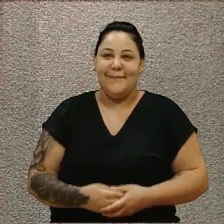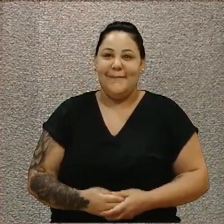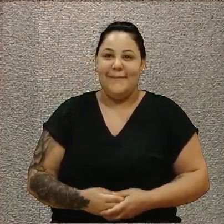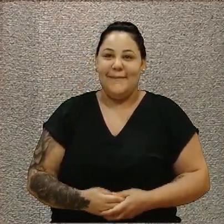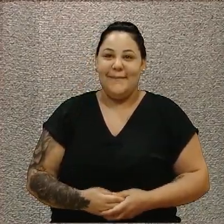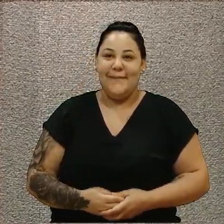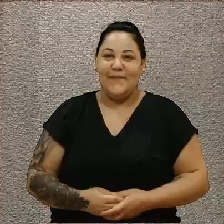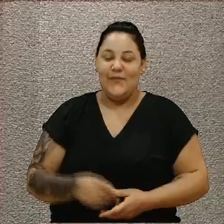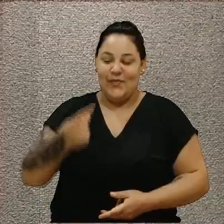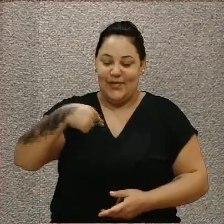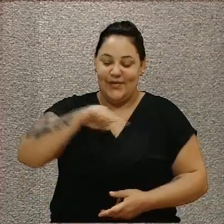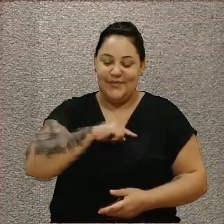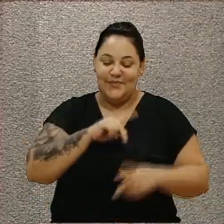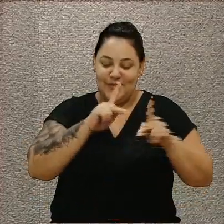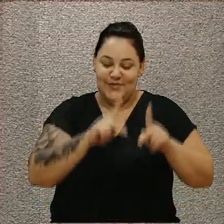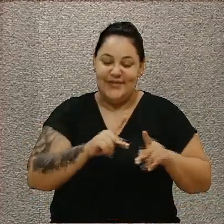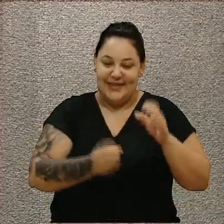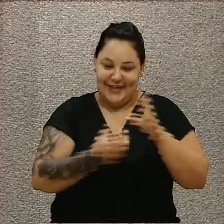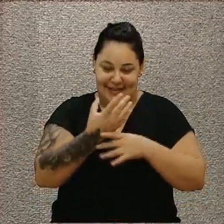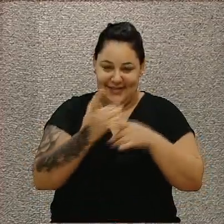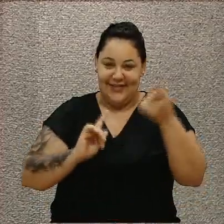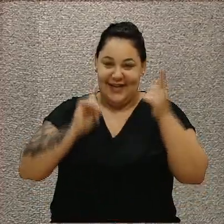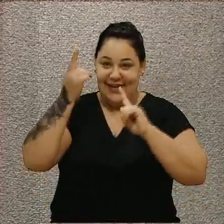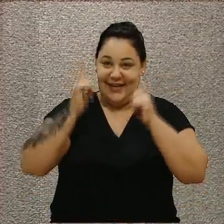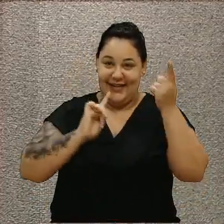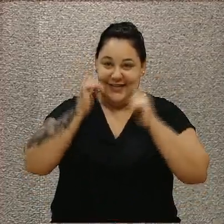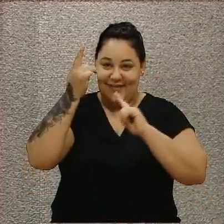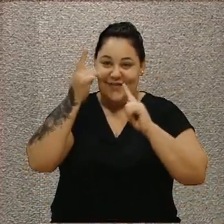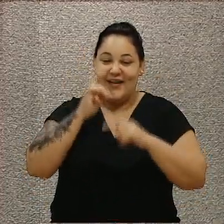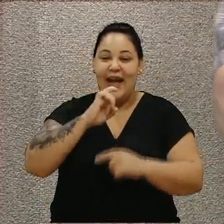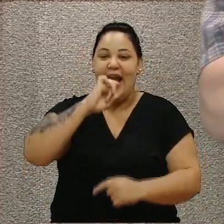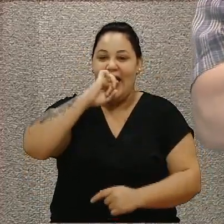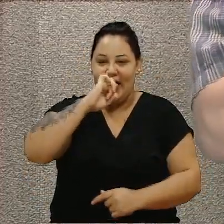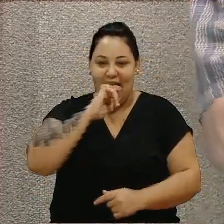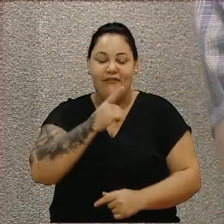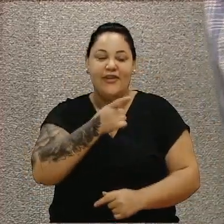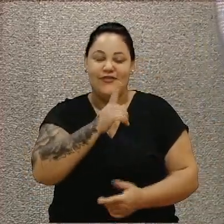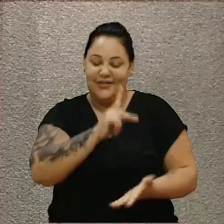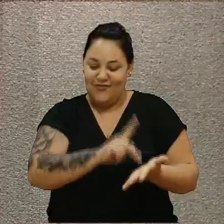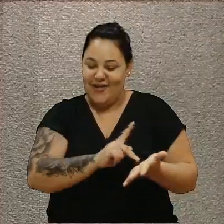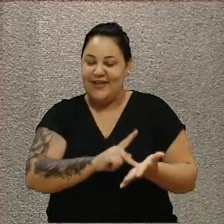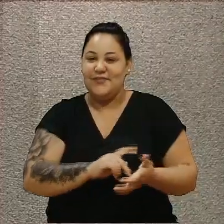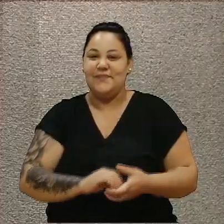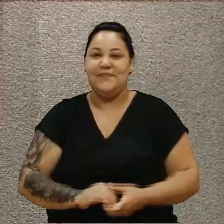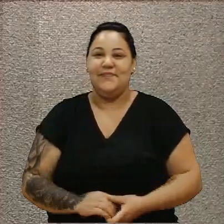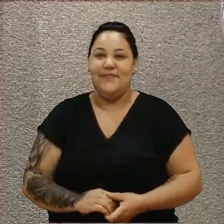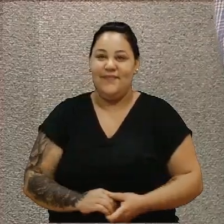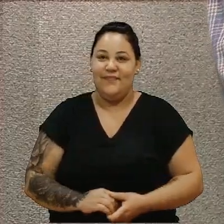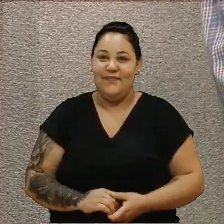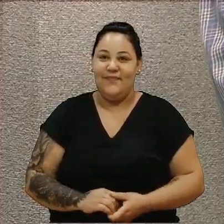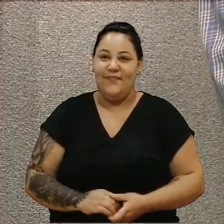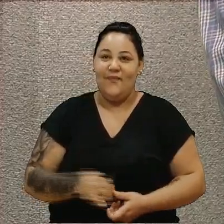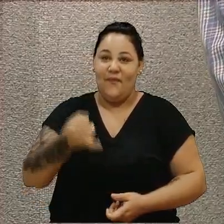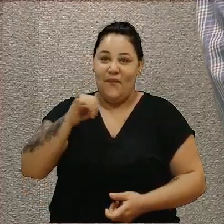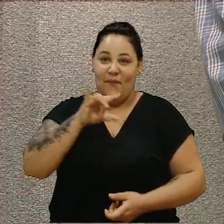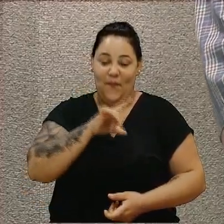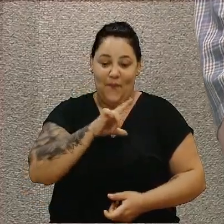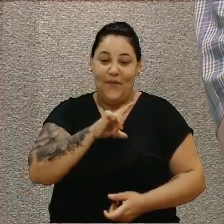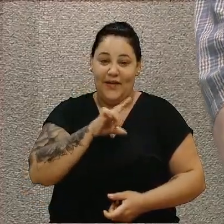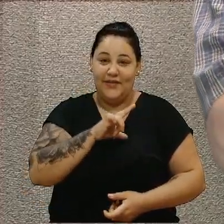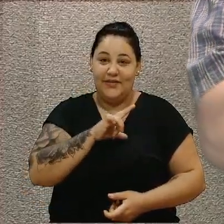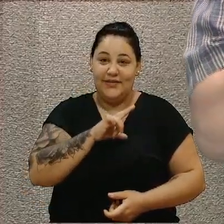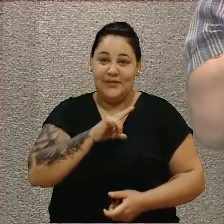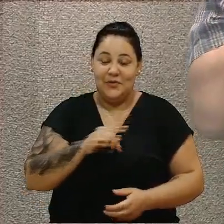fazedores de carnaval aqui de Caxias do Sul ficaram com inveja do senhor, né? Talvez tivesse até esse